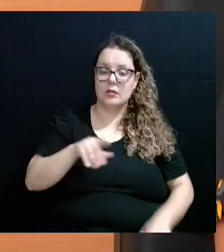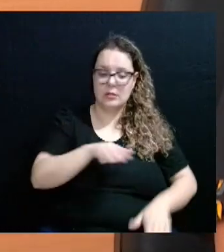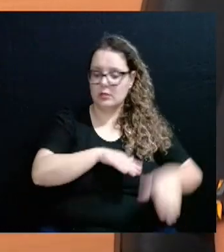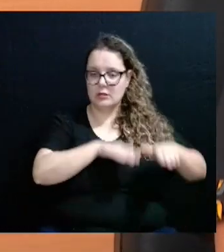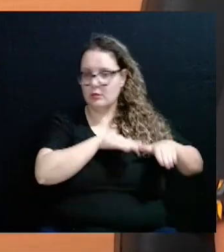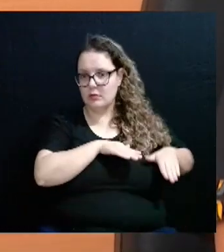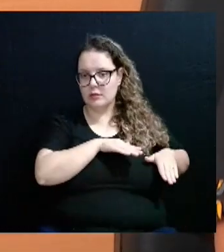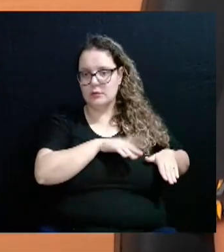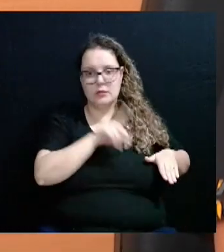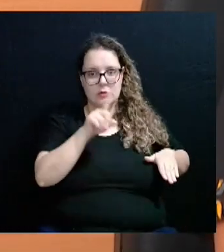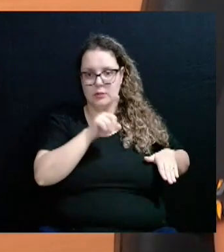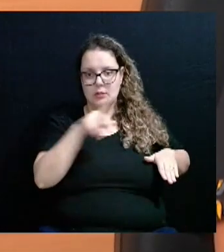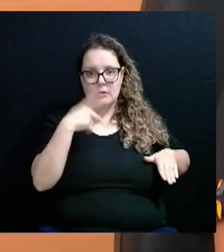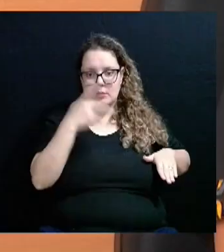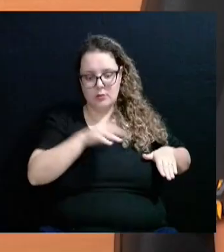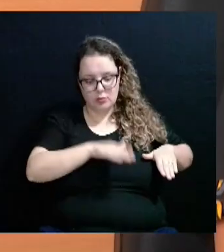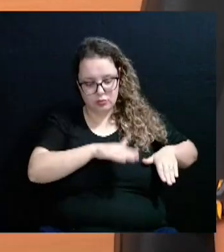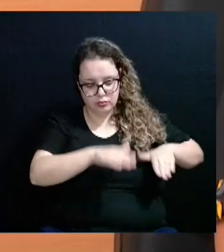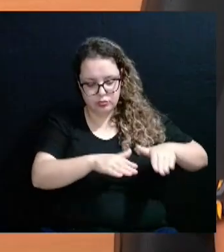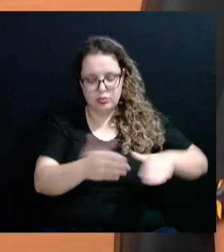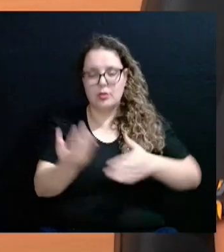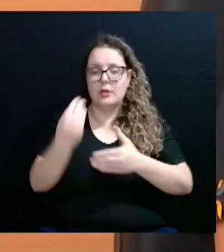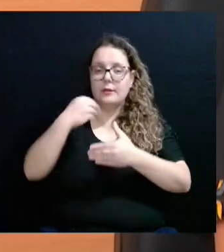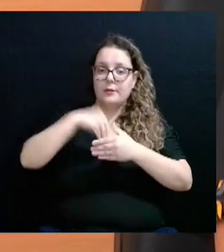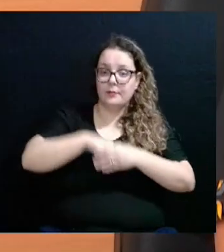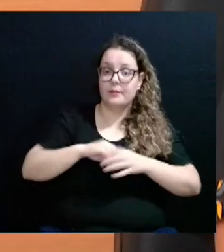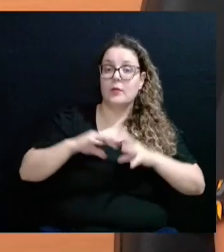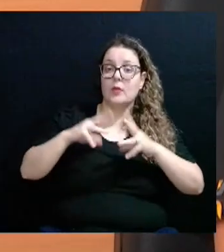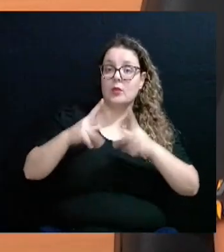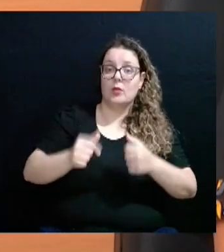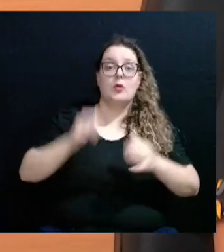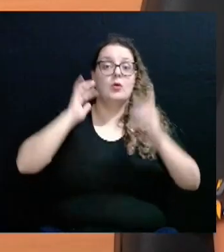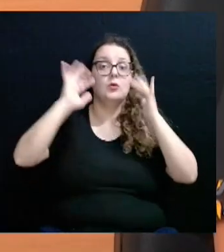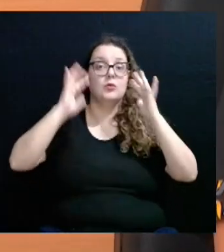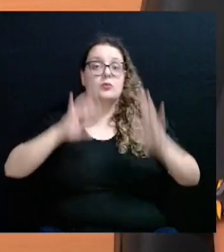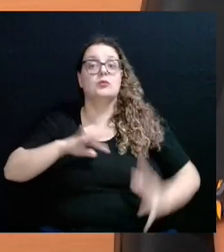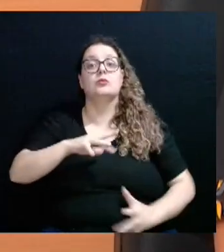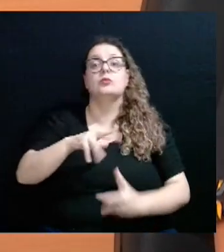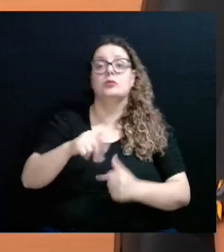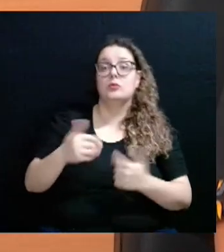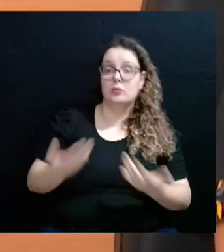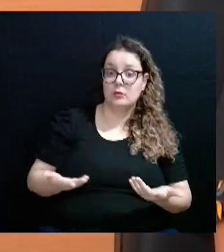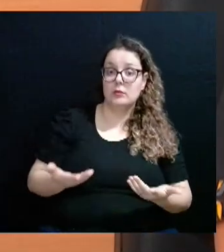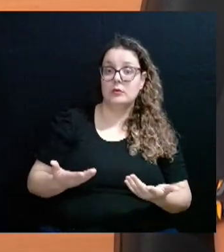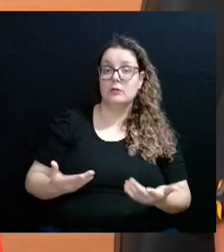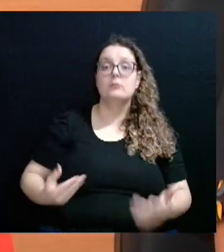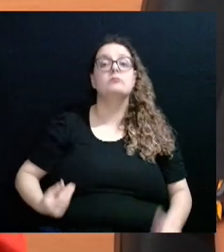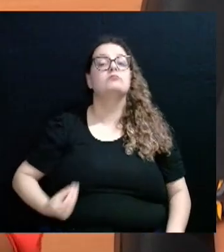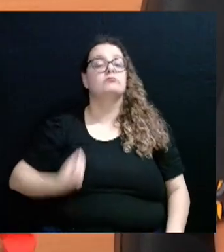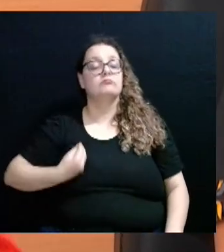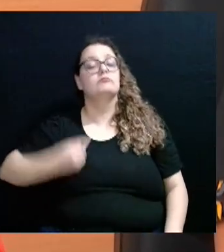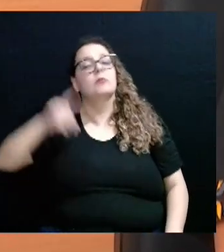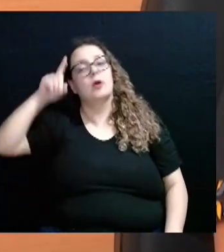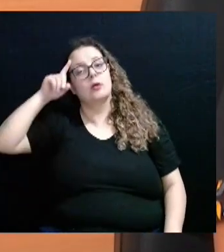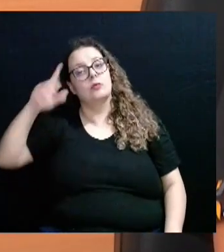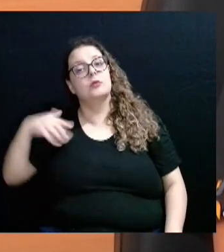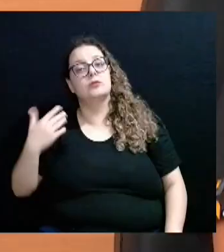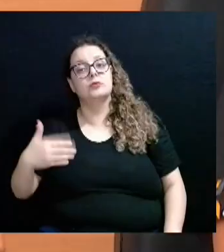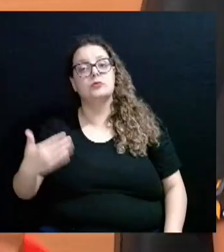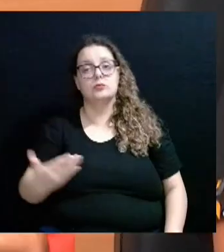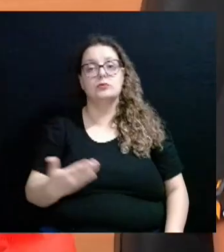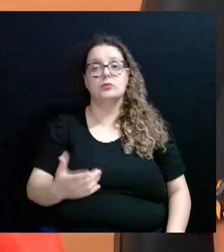que carrega dentro dela todos os sonhos do mundo, mas vive cotidianamente tendo que